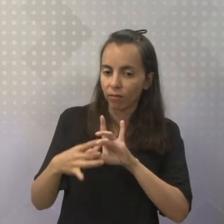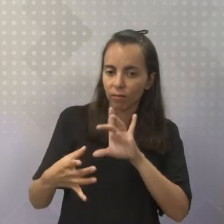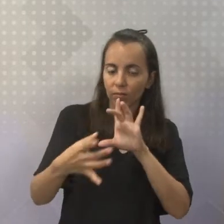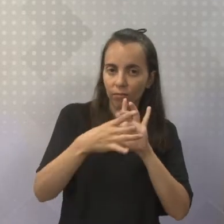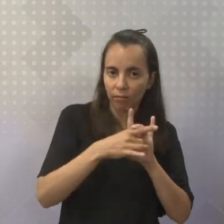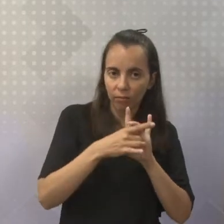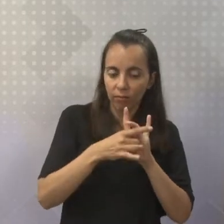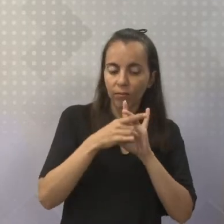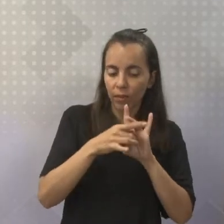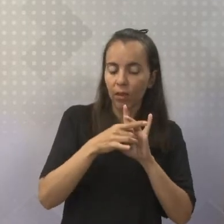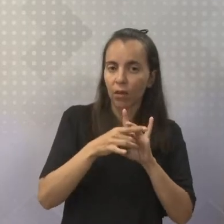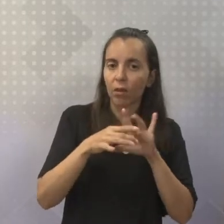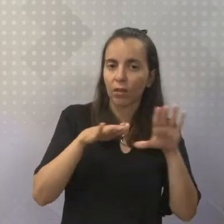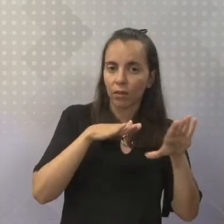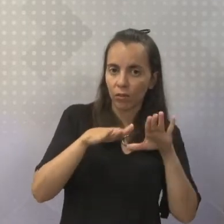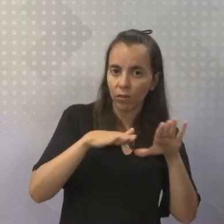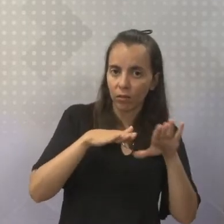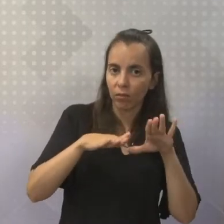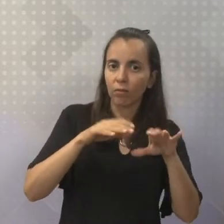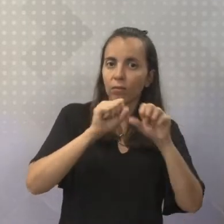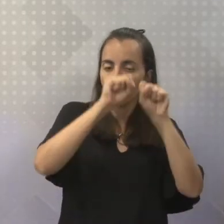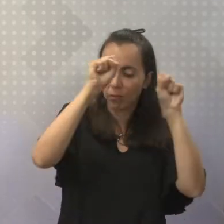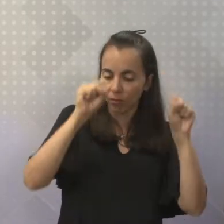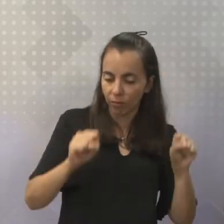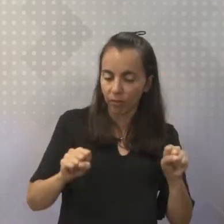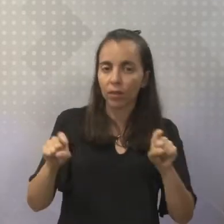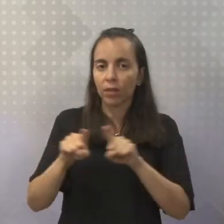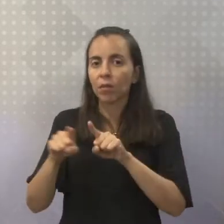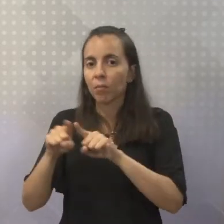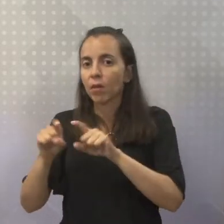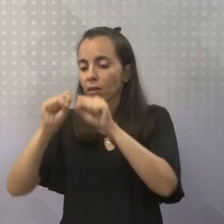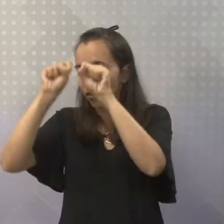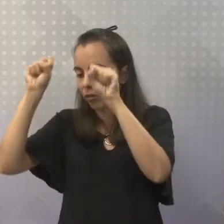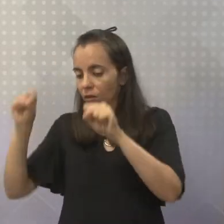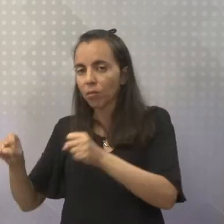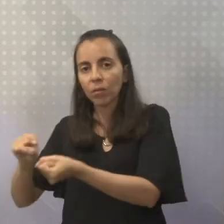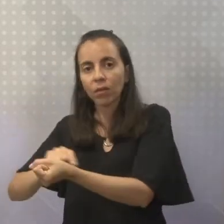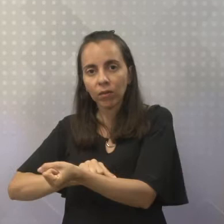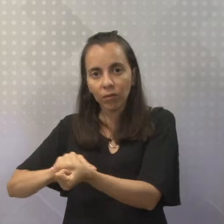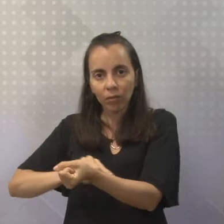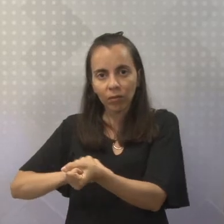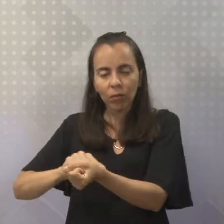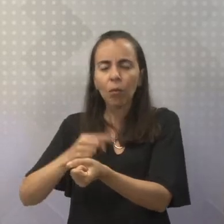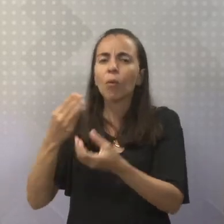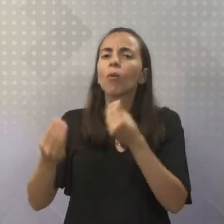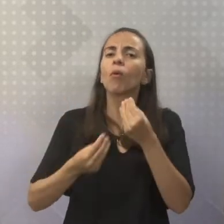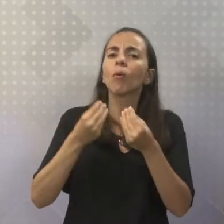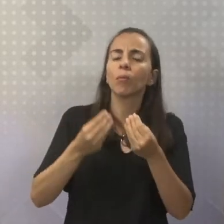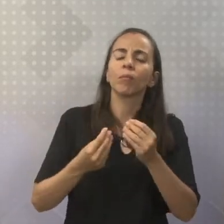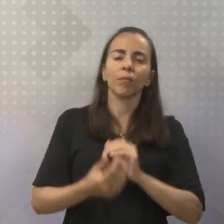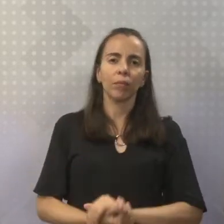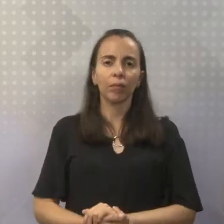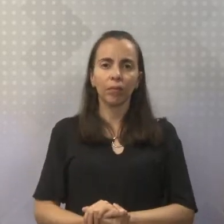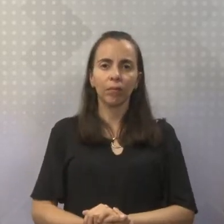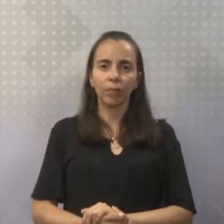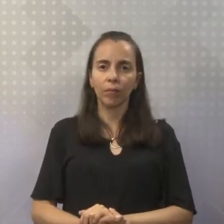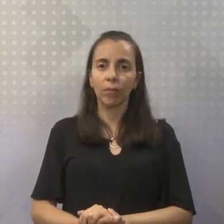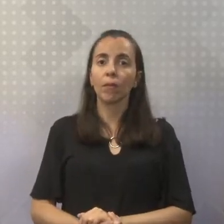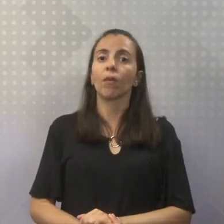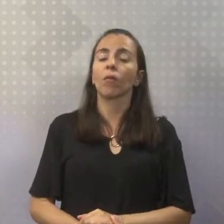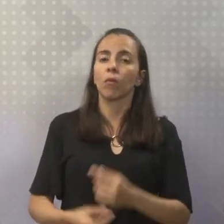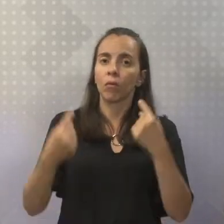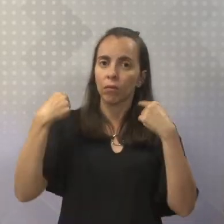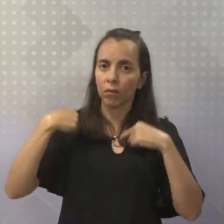sistema locomotor e o sistema nervoso, né? Como é que funciona? Então, nosso